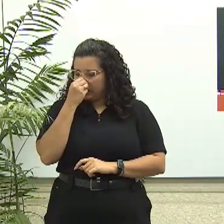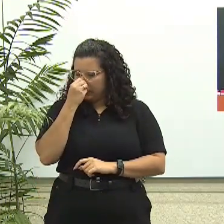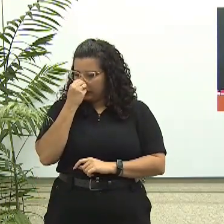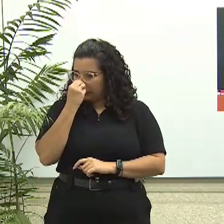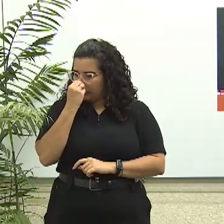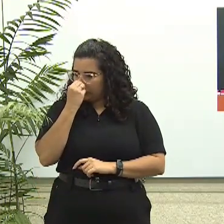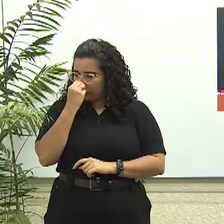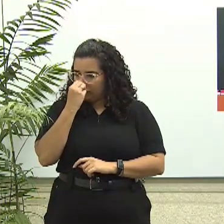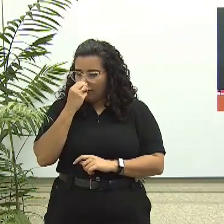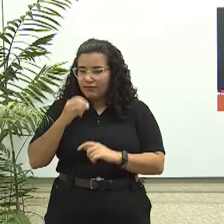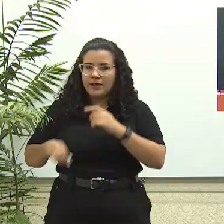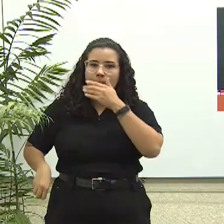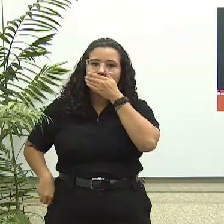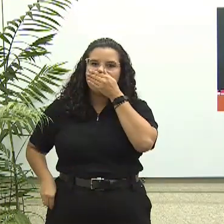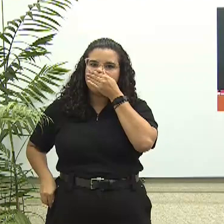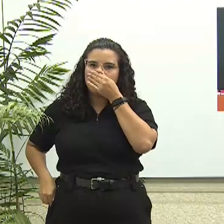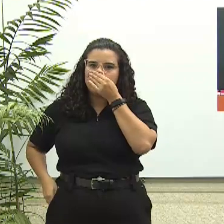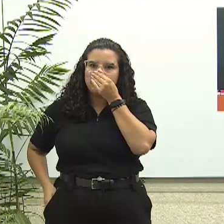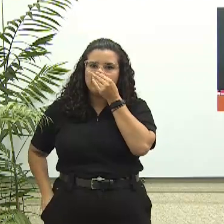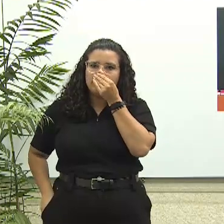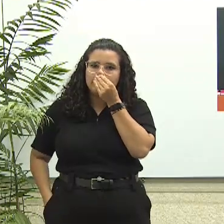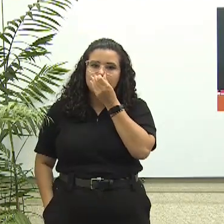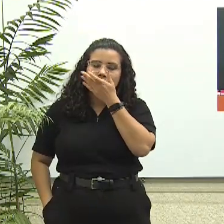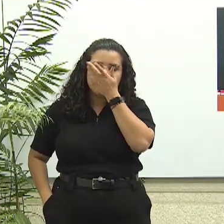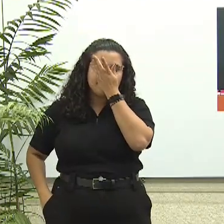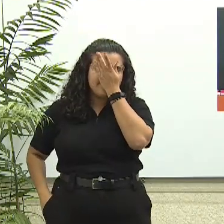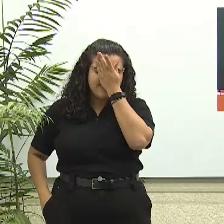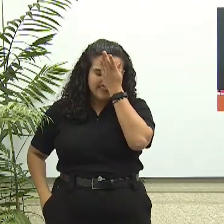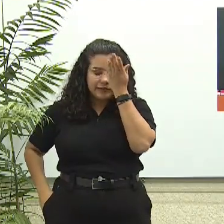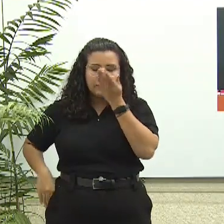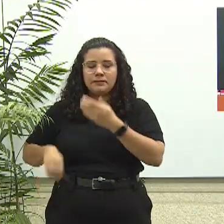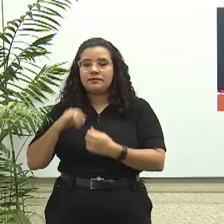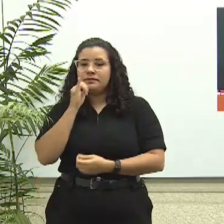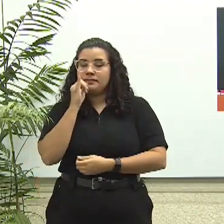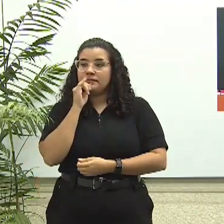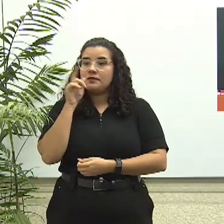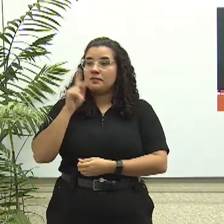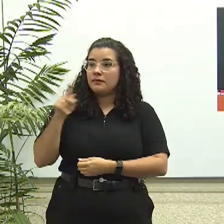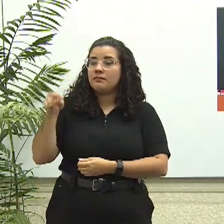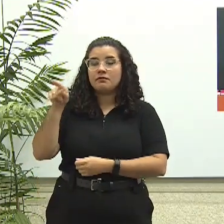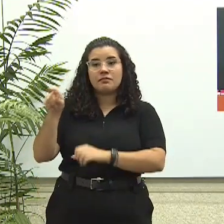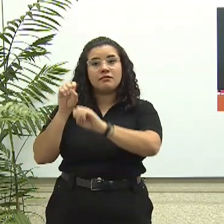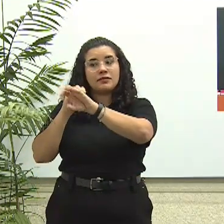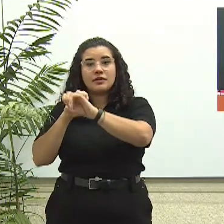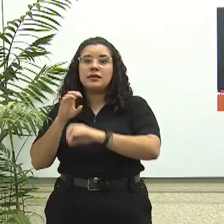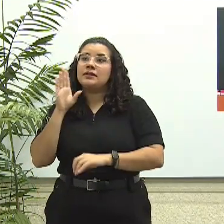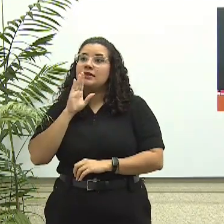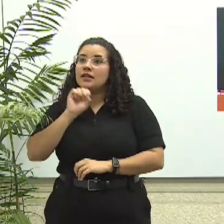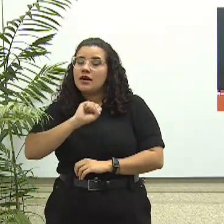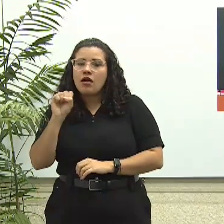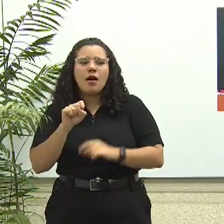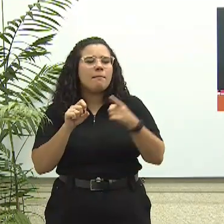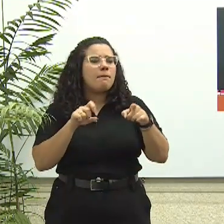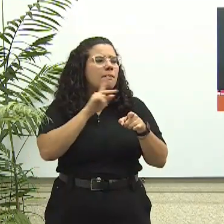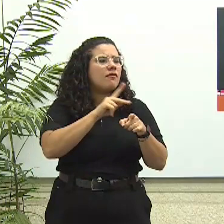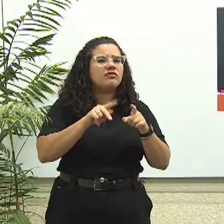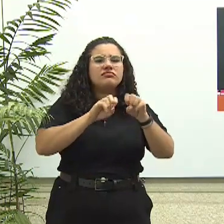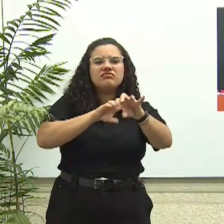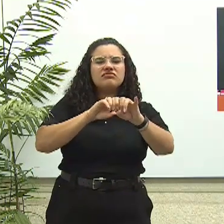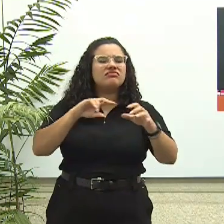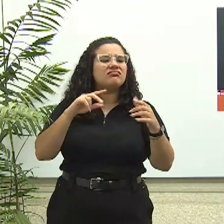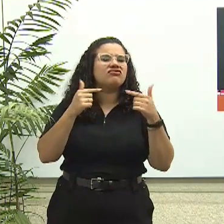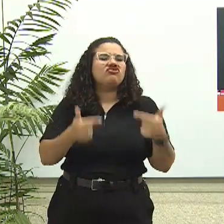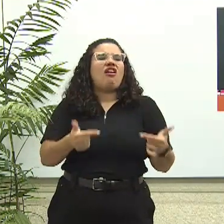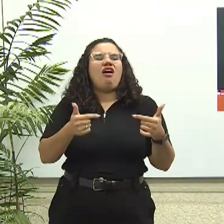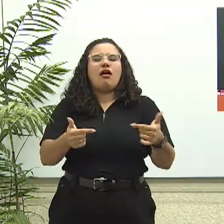né Ele é um show esse aqui senta e pede para ler aquele texto e aí você vai criando grupos contra grupos E